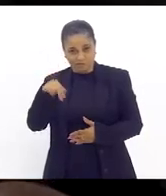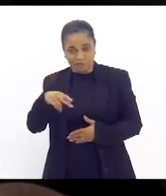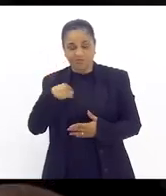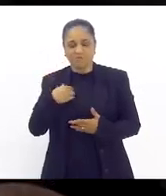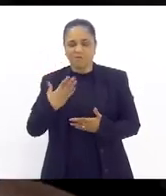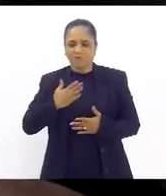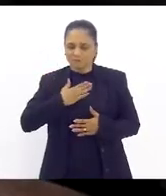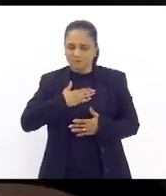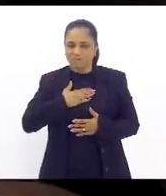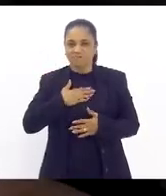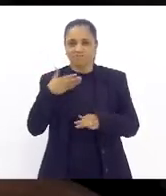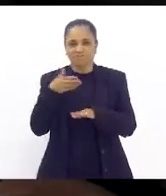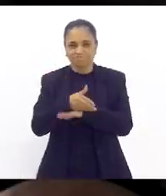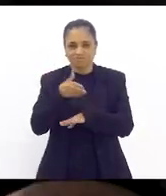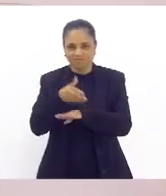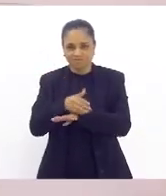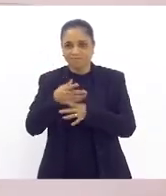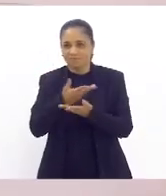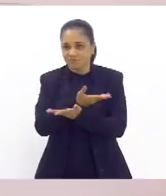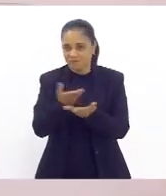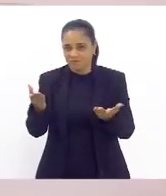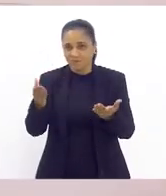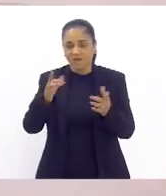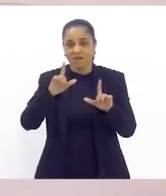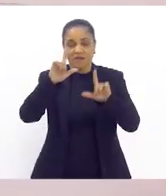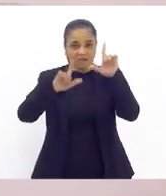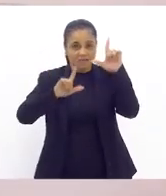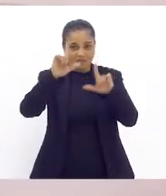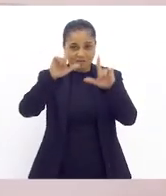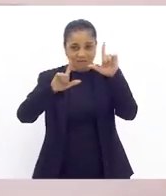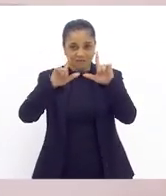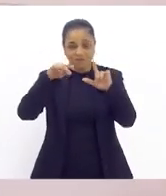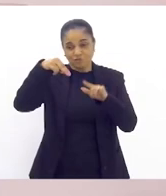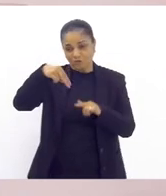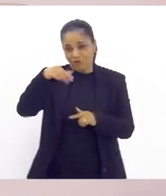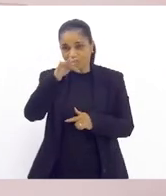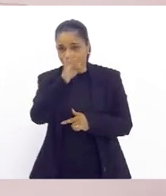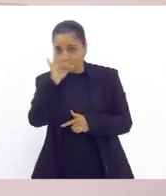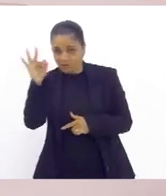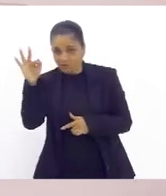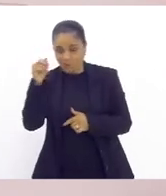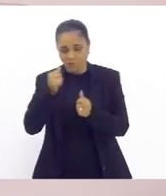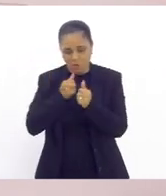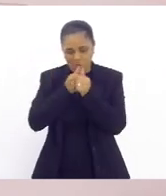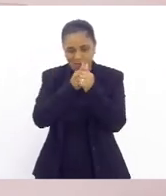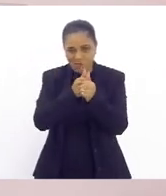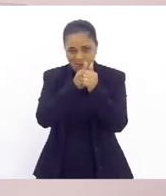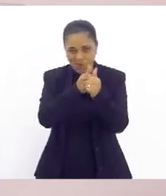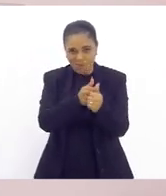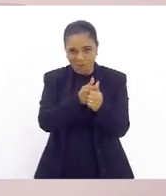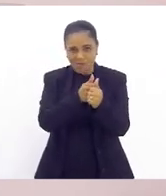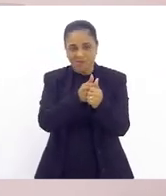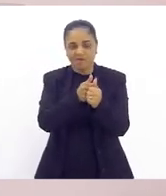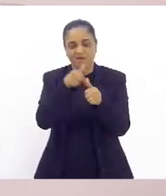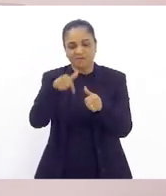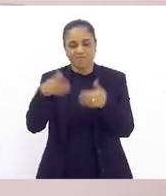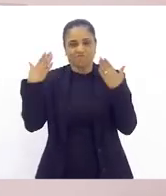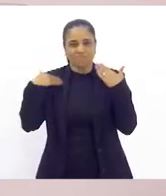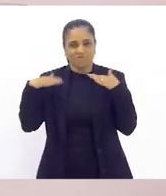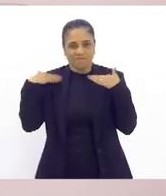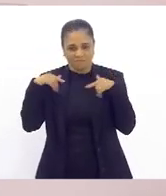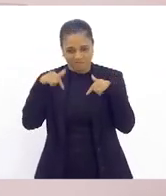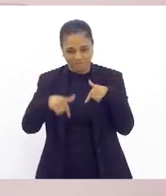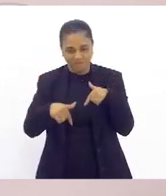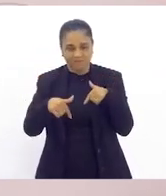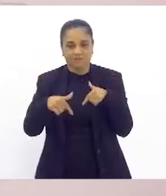todos da equipe de TV de Nova Friburgo que me acompanha na minhas viagens aqui no centro do Rio a nova